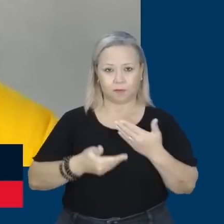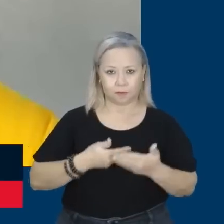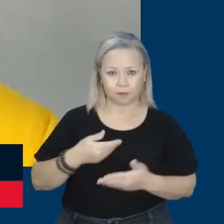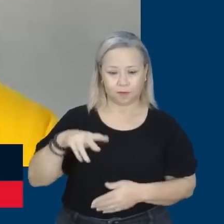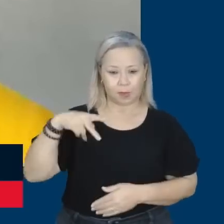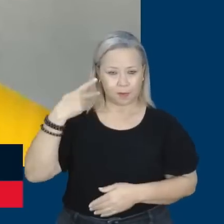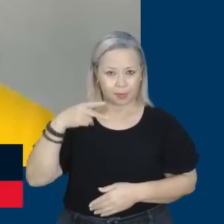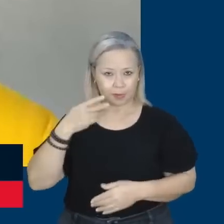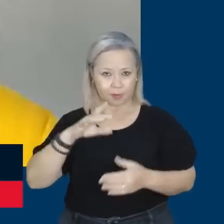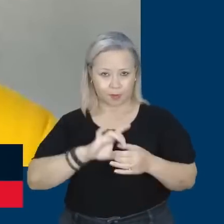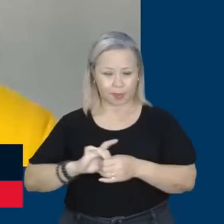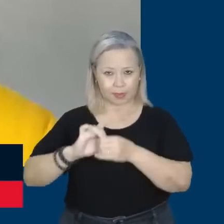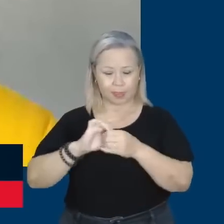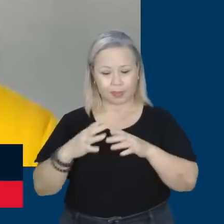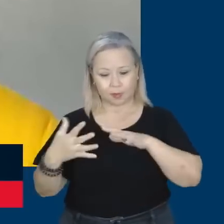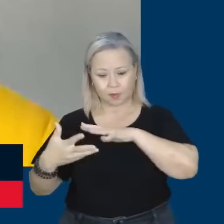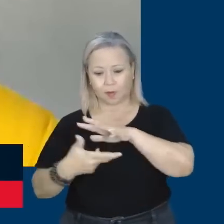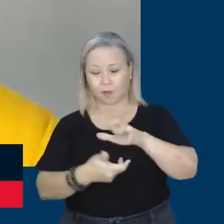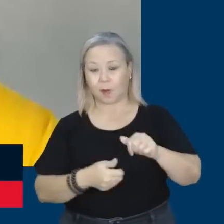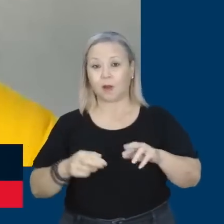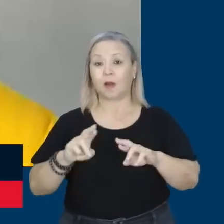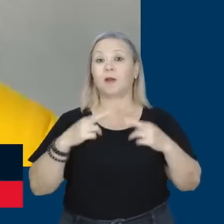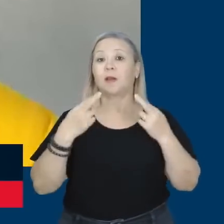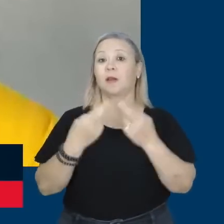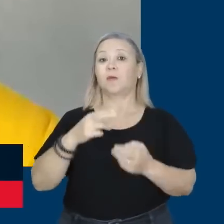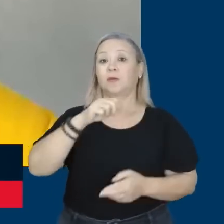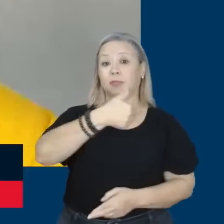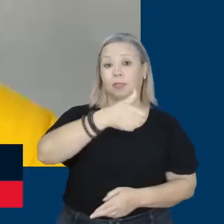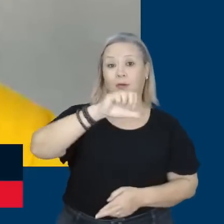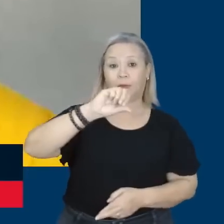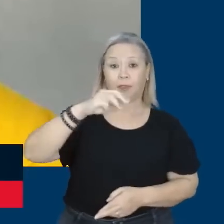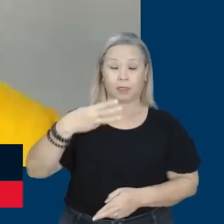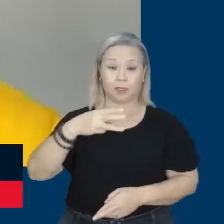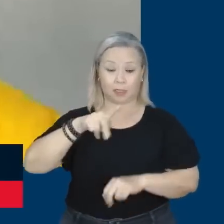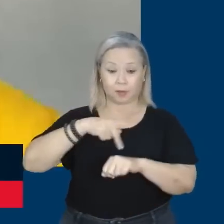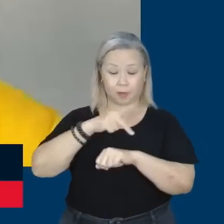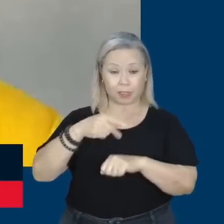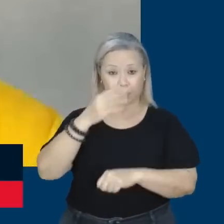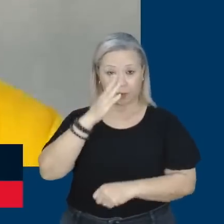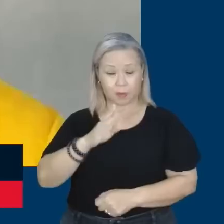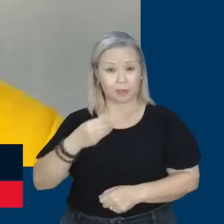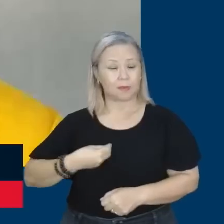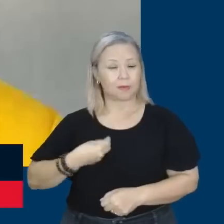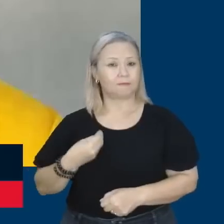Global, que reúne 193 países, o Brasil ainda está